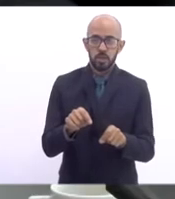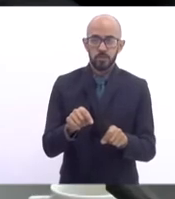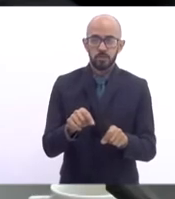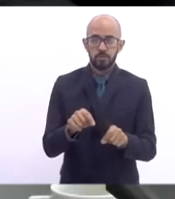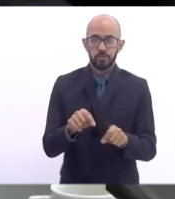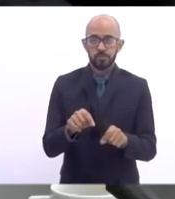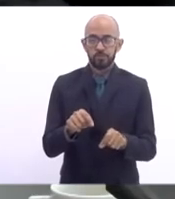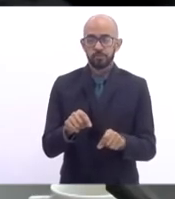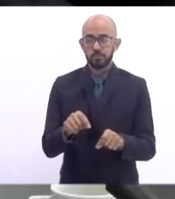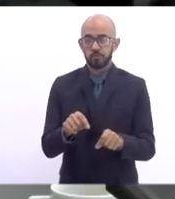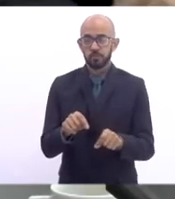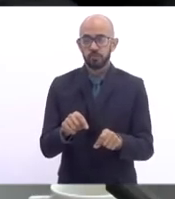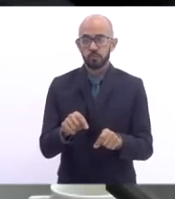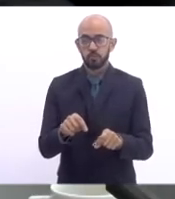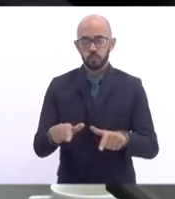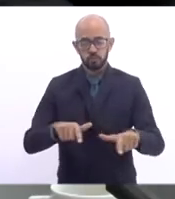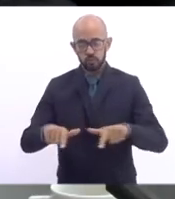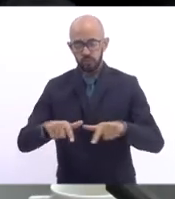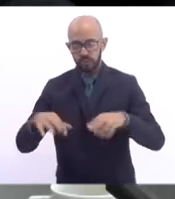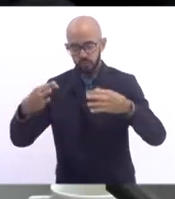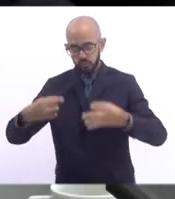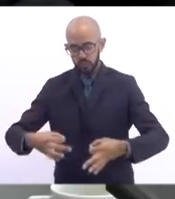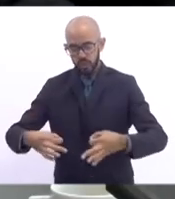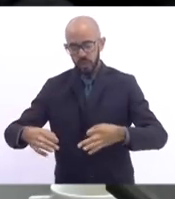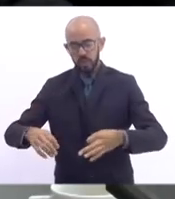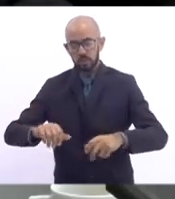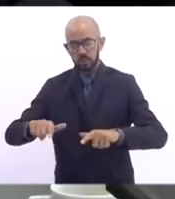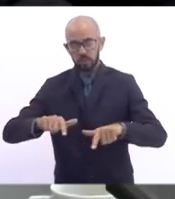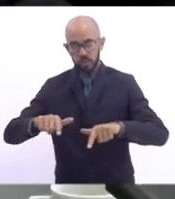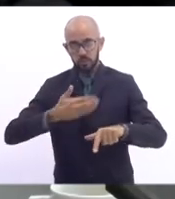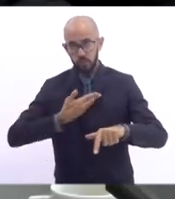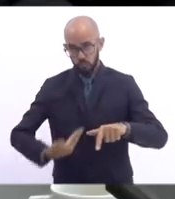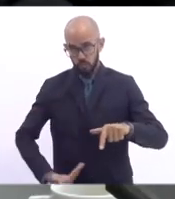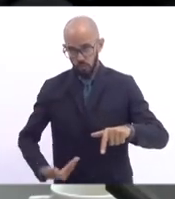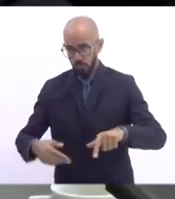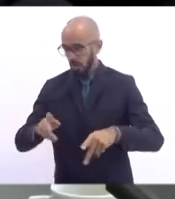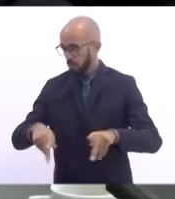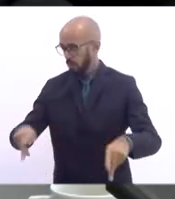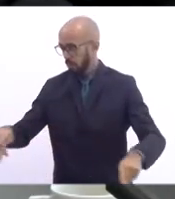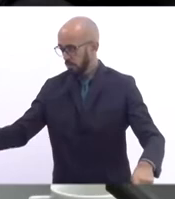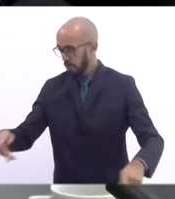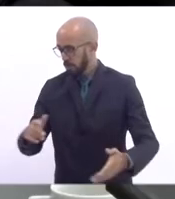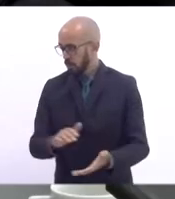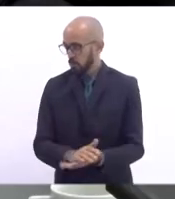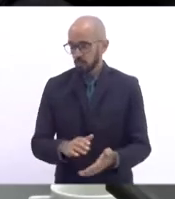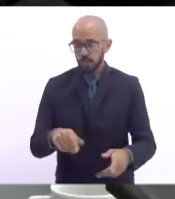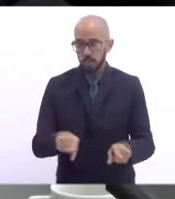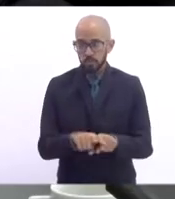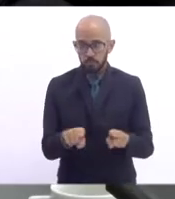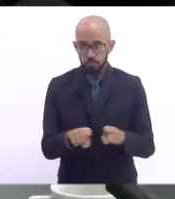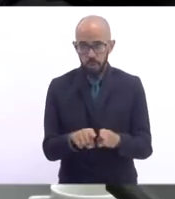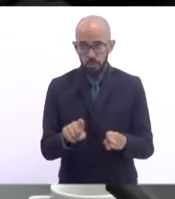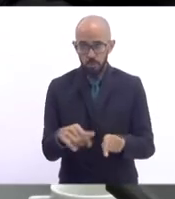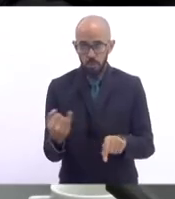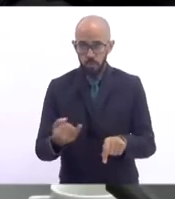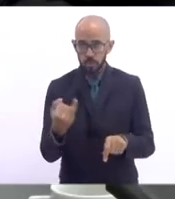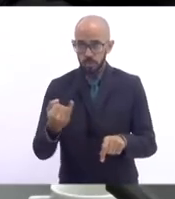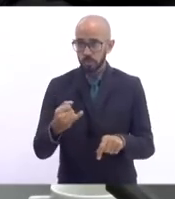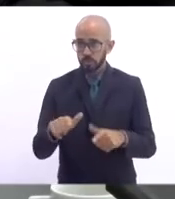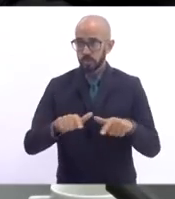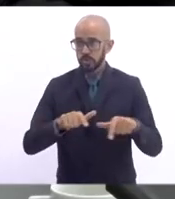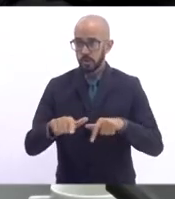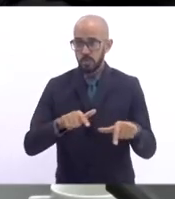adequada dos serviços públicos à população você também trabalhar de alguma